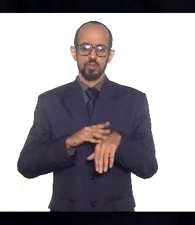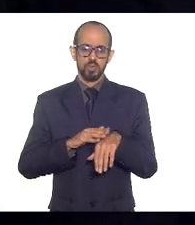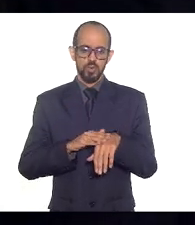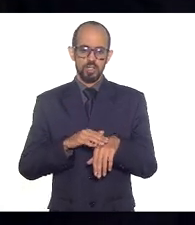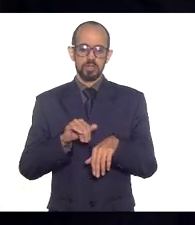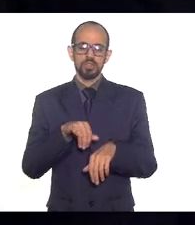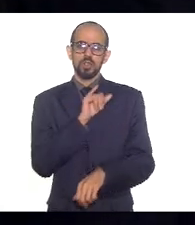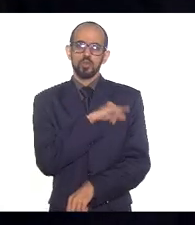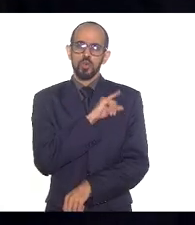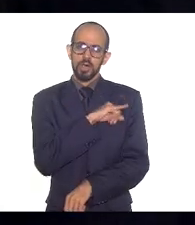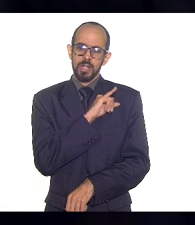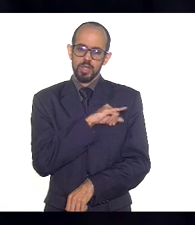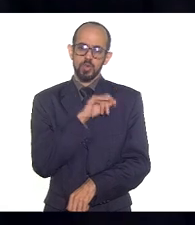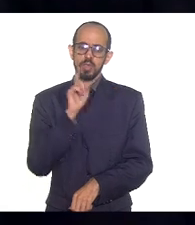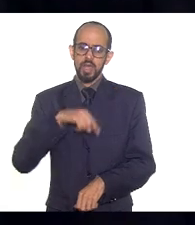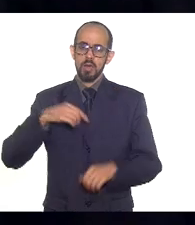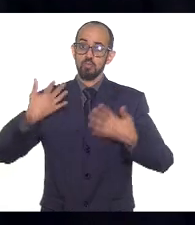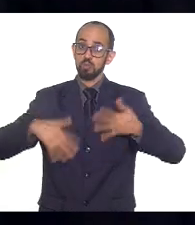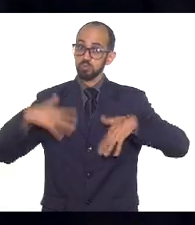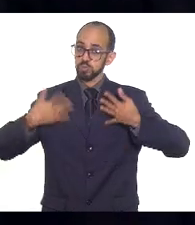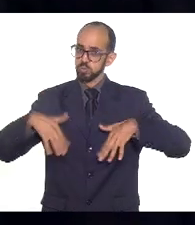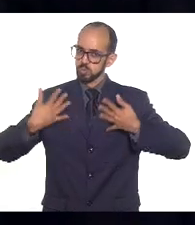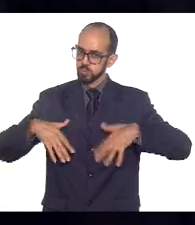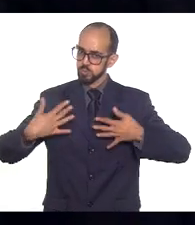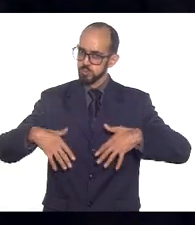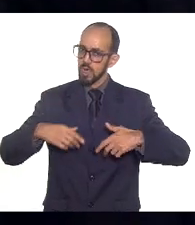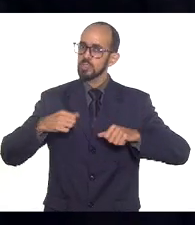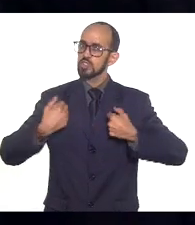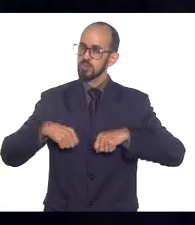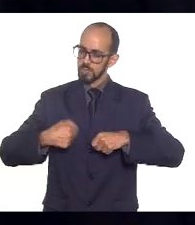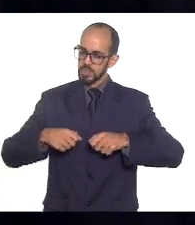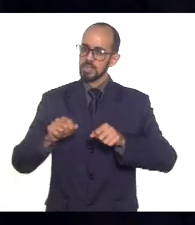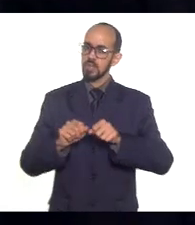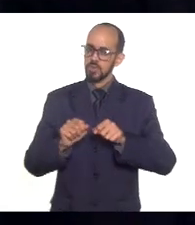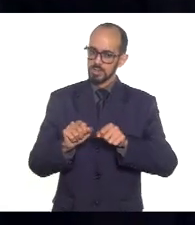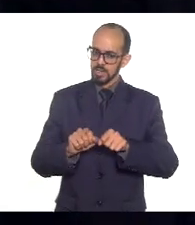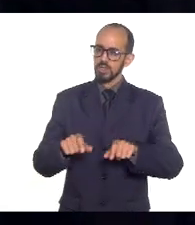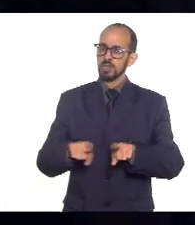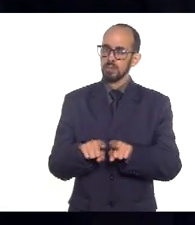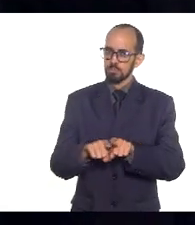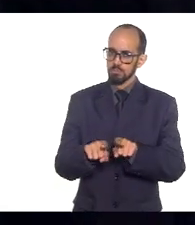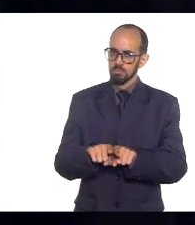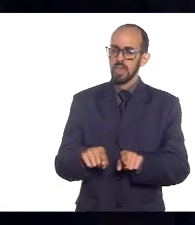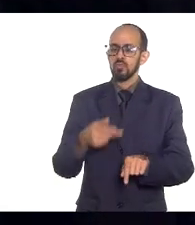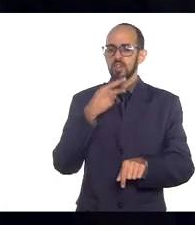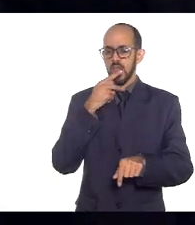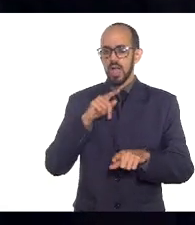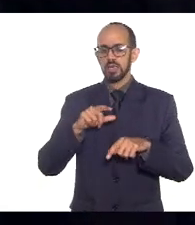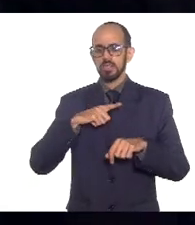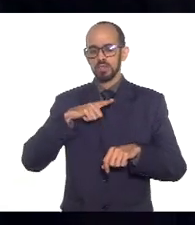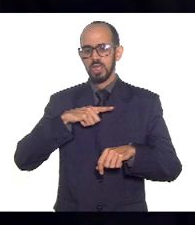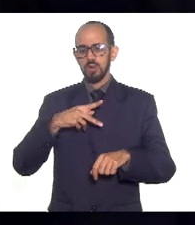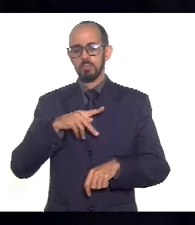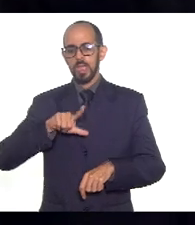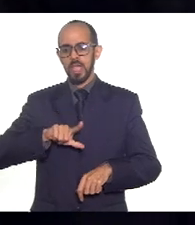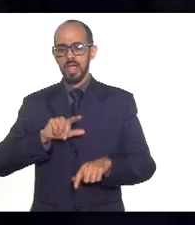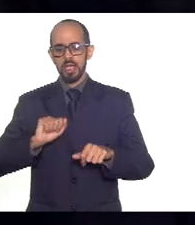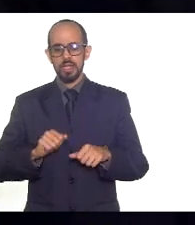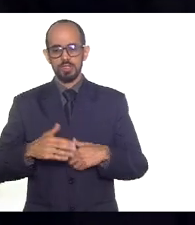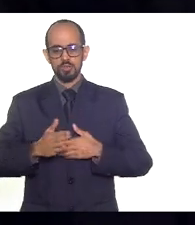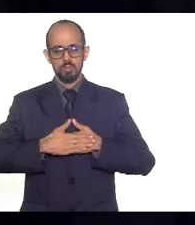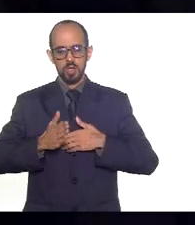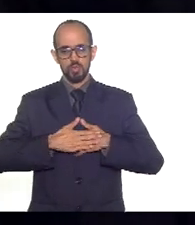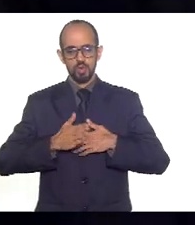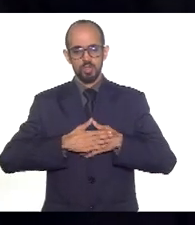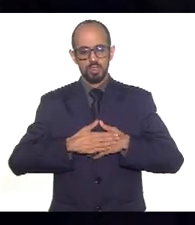Janeiro São alarmante esse enfrentamento nós todos temos que fazer e dizer que existe também é um projeto de lei de autoria